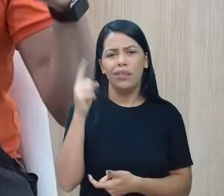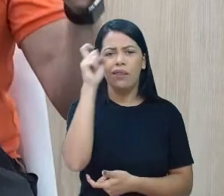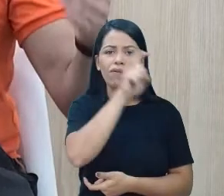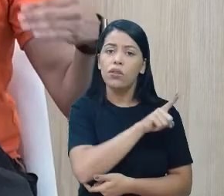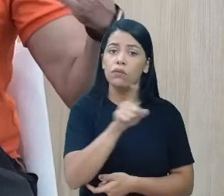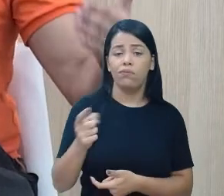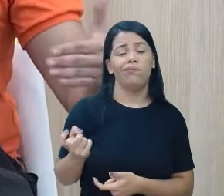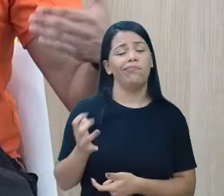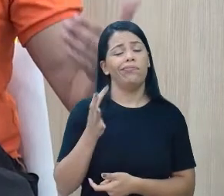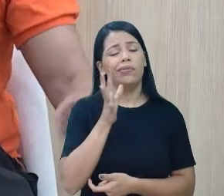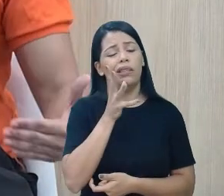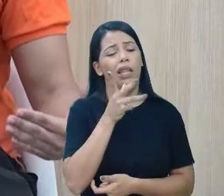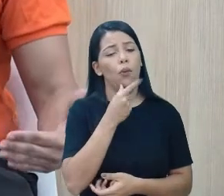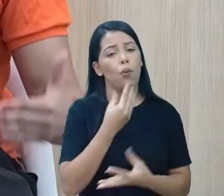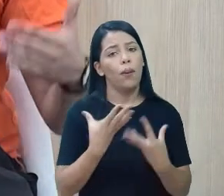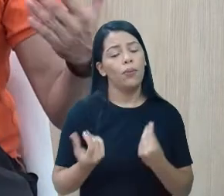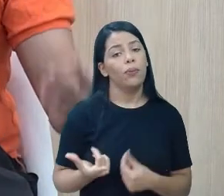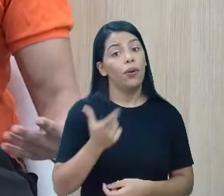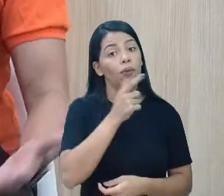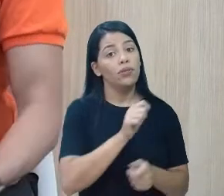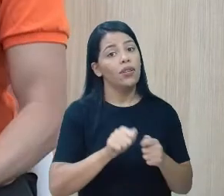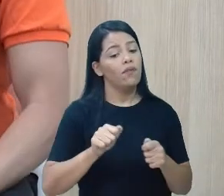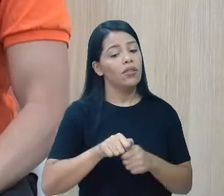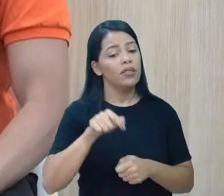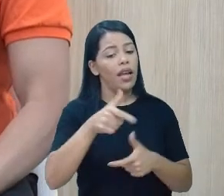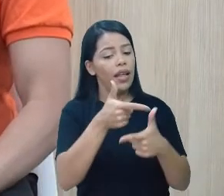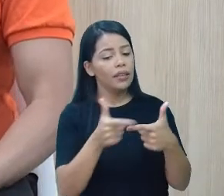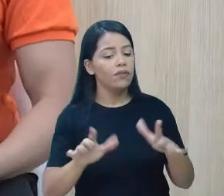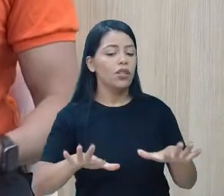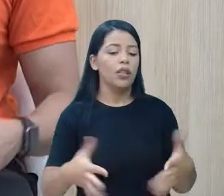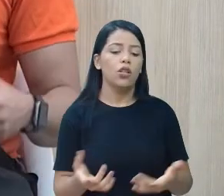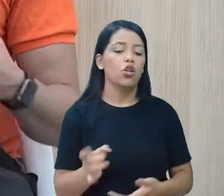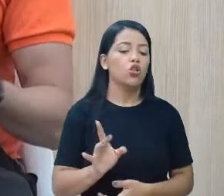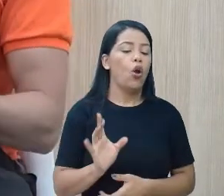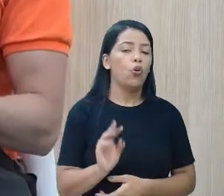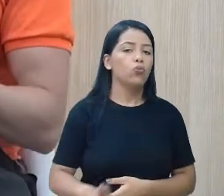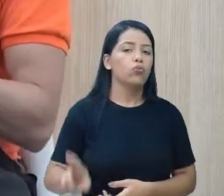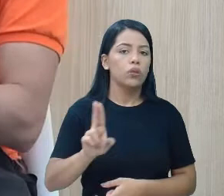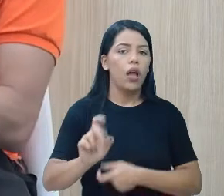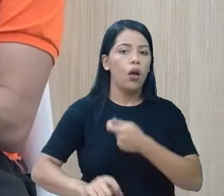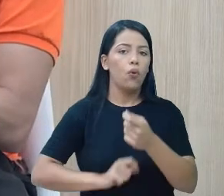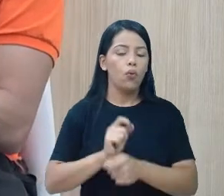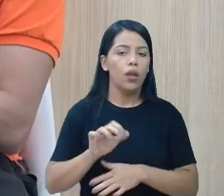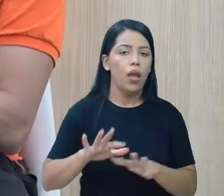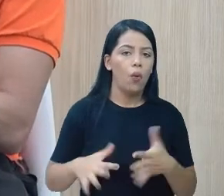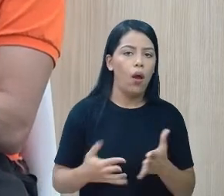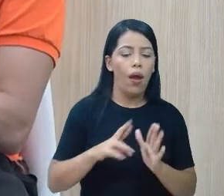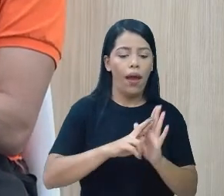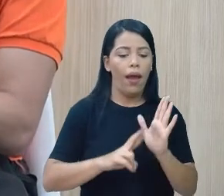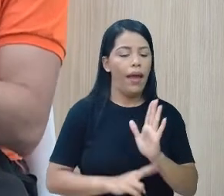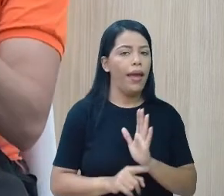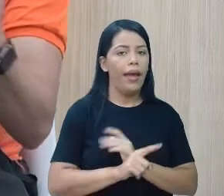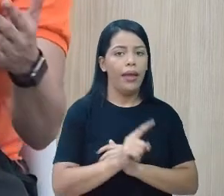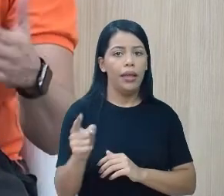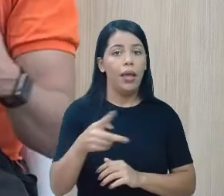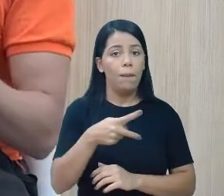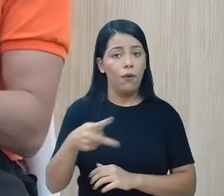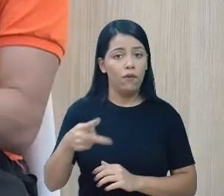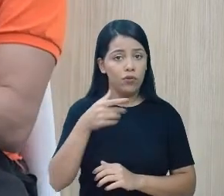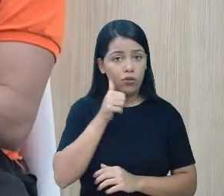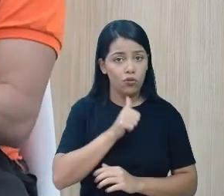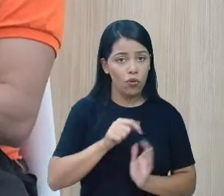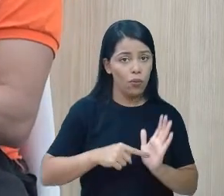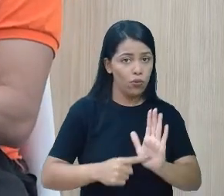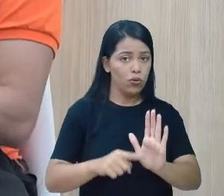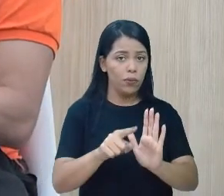vai demorar muito para você efetuar aquela divisão. Então, basta você utilizar os critérios que Briana ensinou para vocês, somar aí os